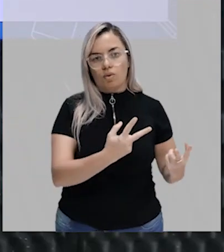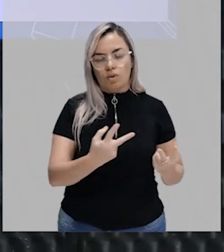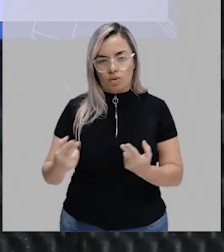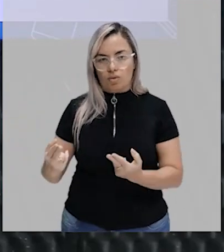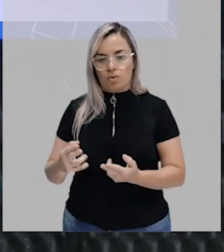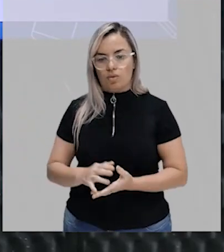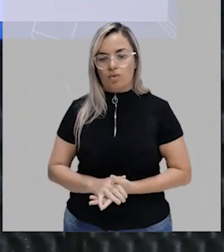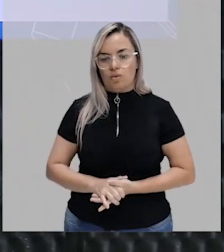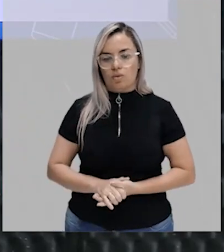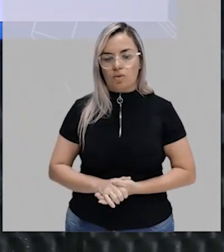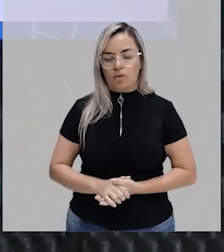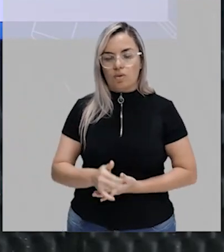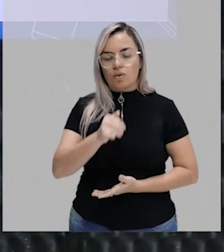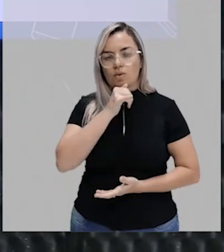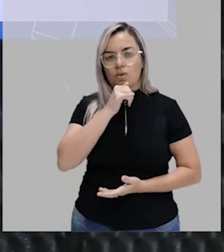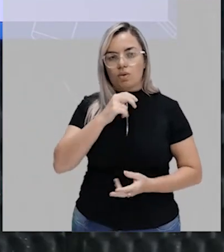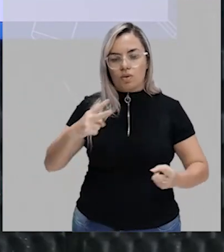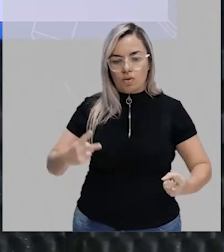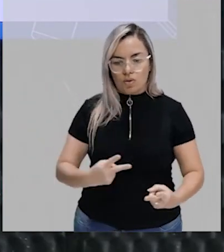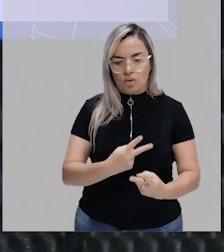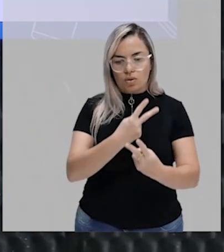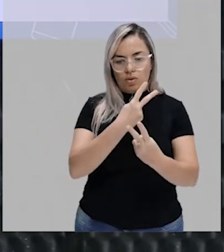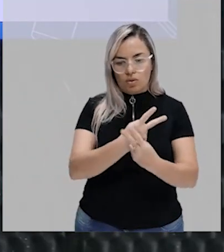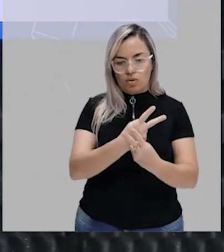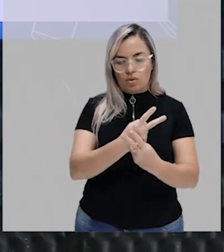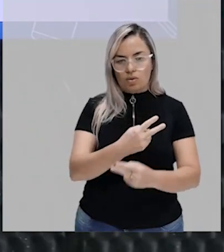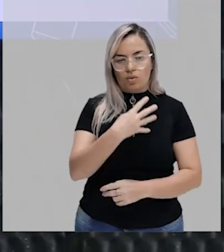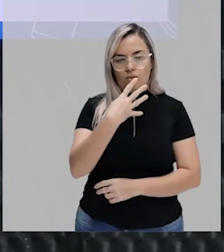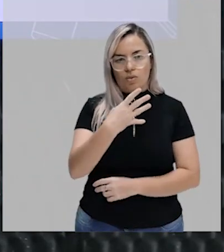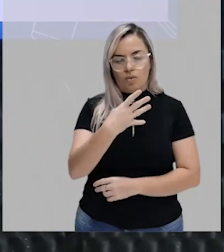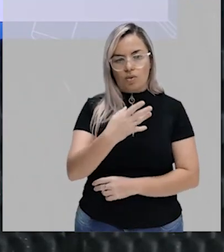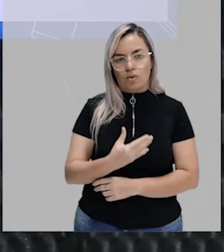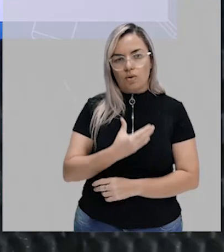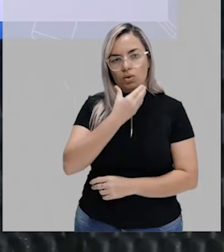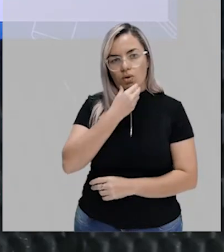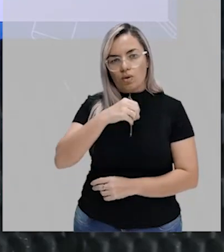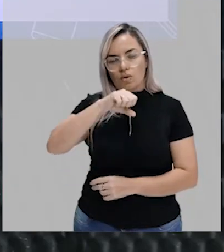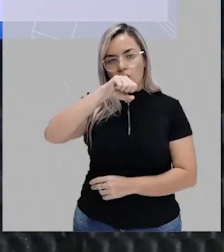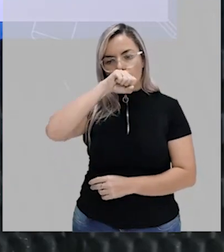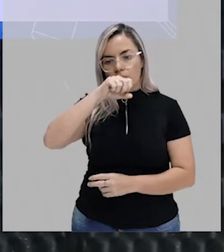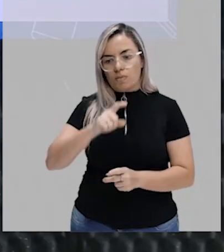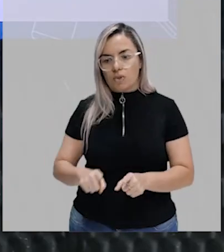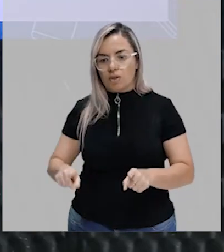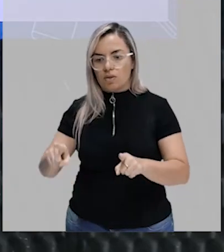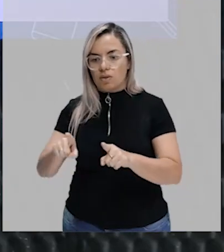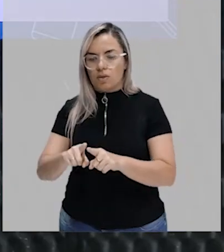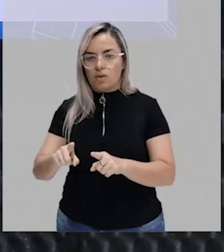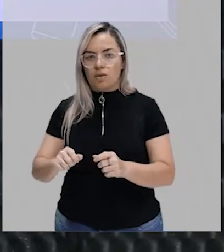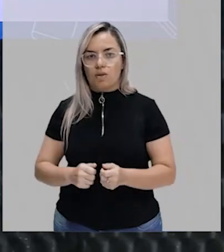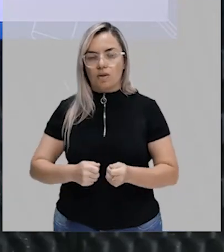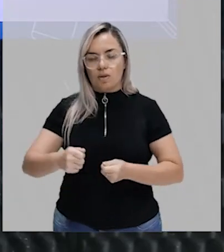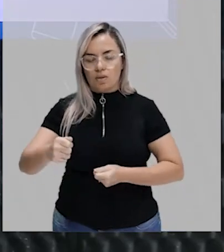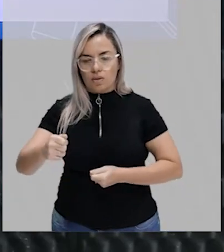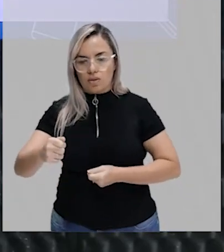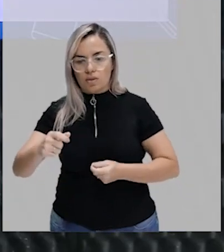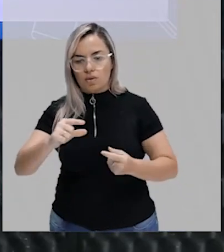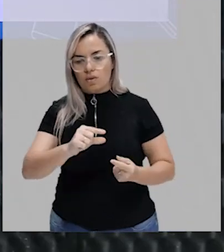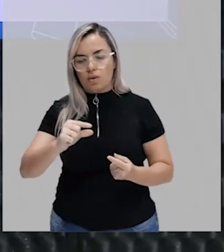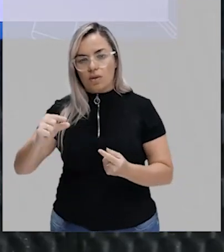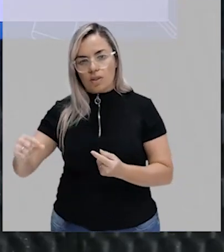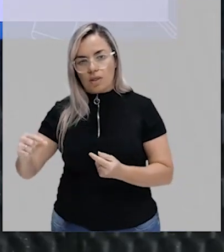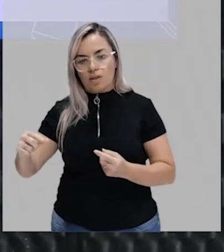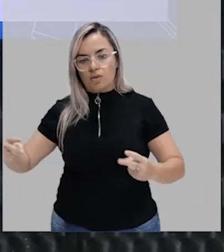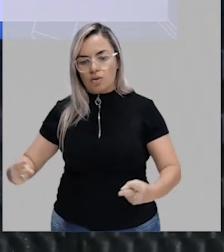exemplo, o cromossomo número 4 do pai troca de pedaços com o cromossomo número 4 da mãe. Isso aí é a recombinação.